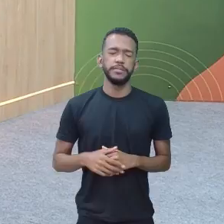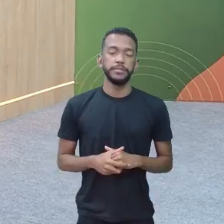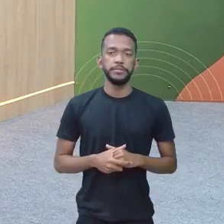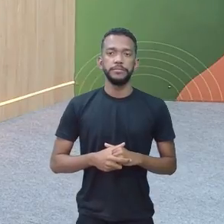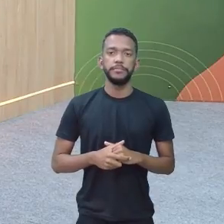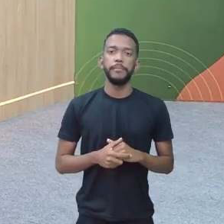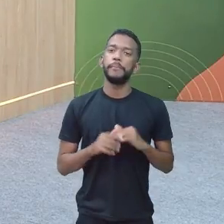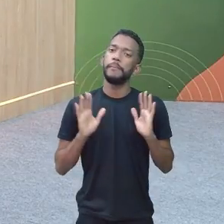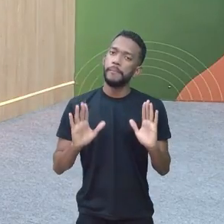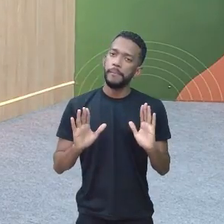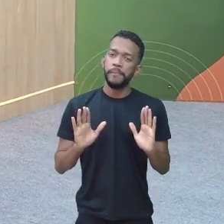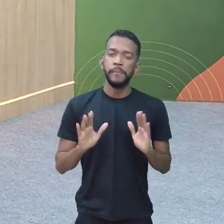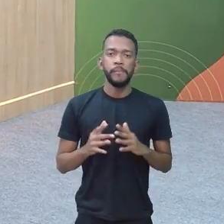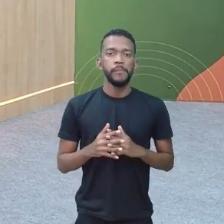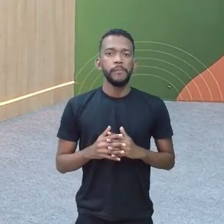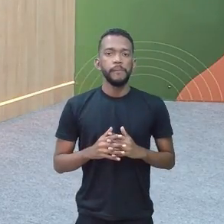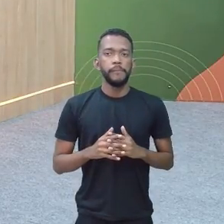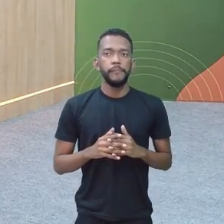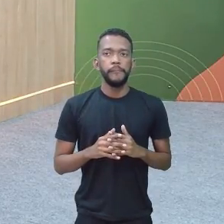Contudo,